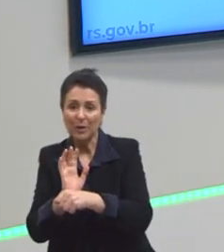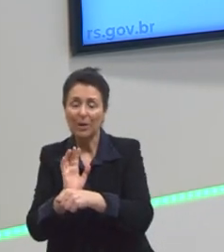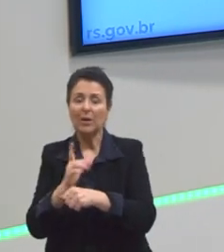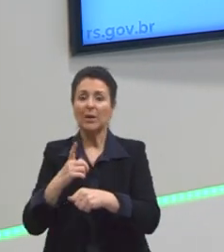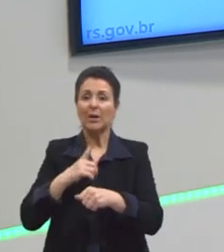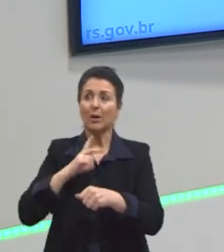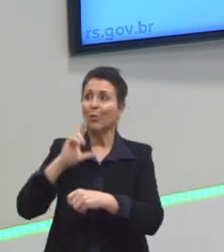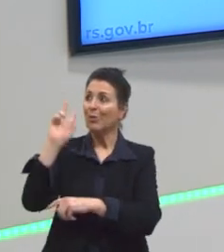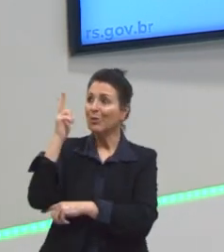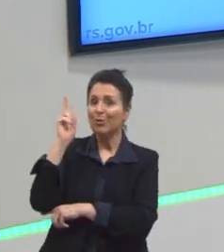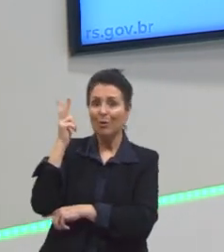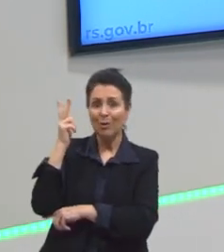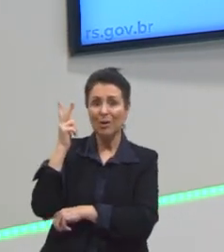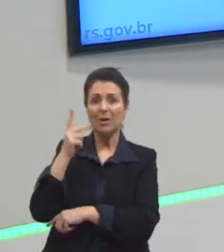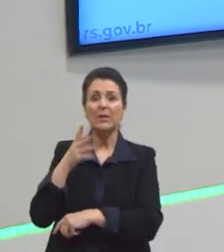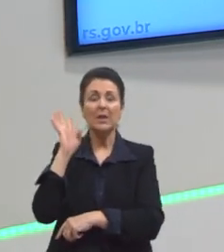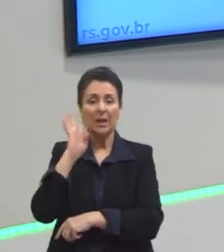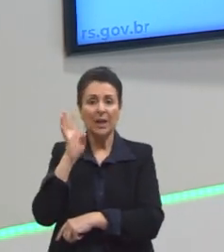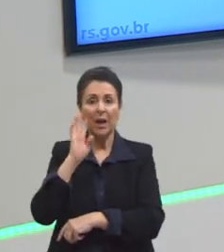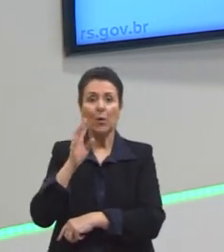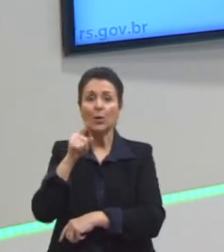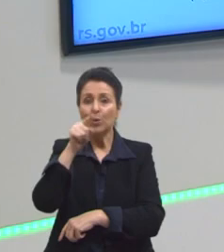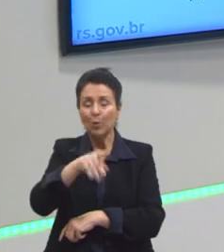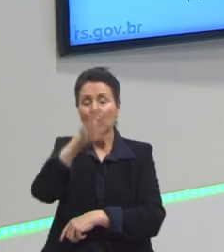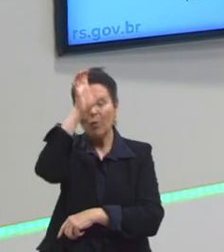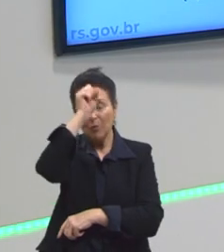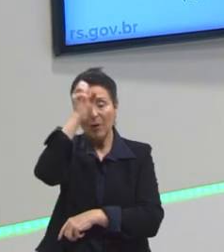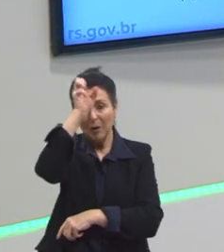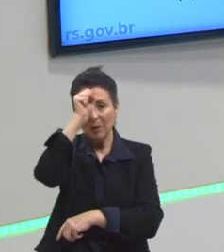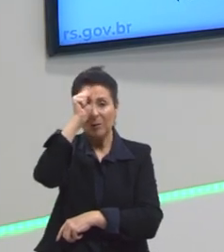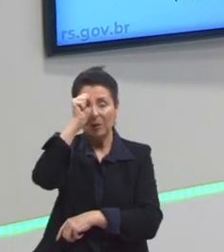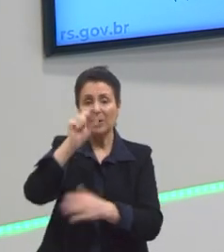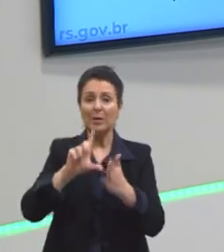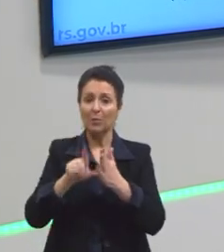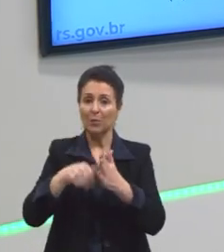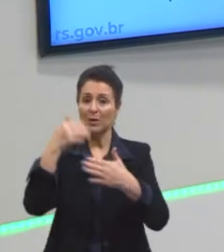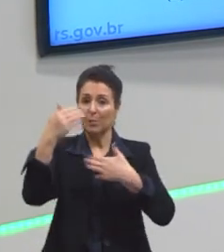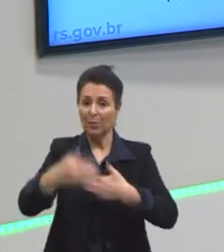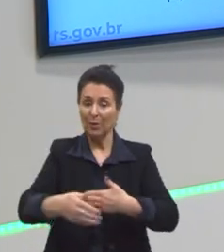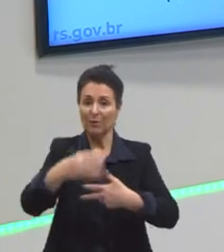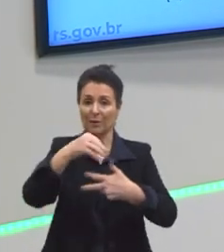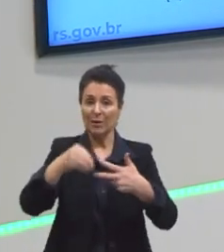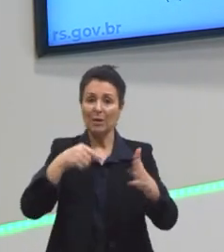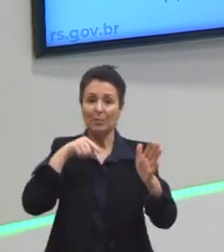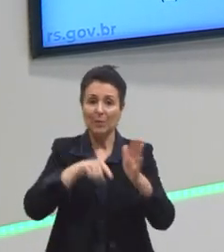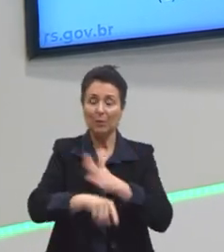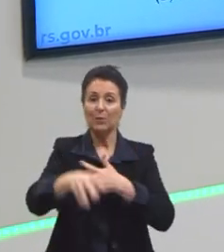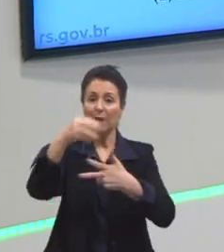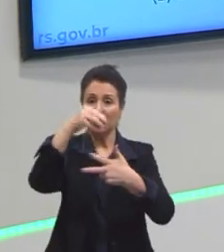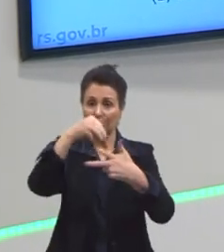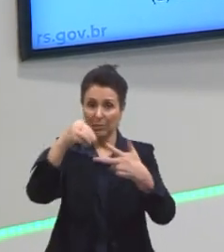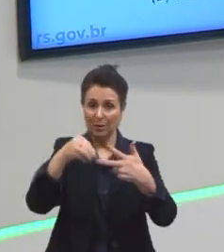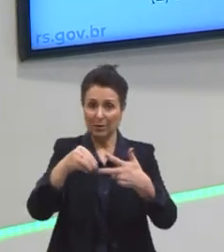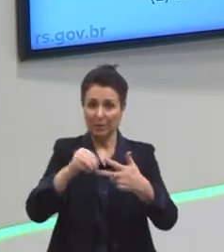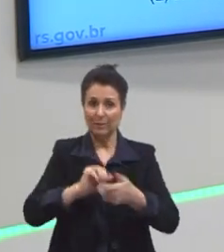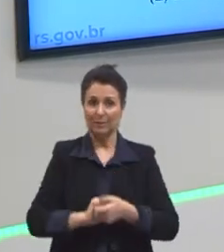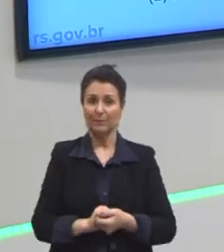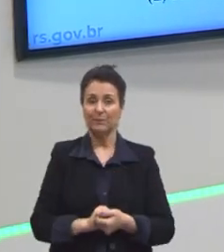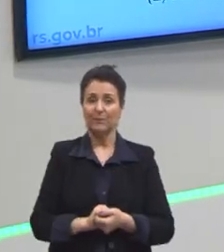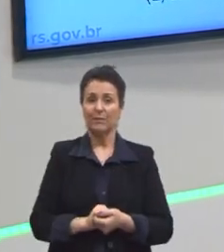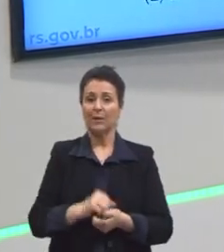com que o histórico aqui vai ser bacana que vai te ajudar para resolução das questões do Enem falando em questão isso nem aí estão elas